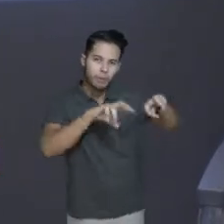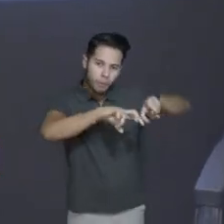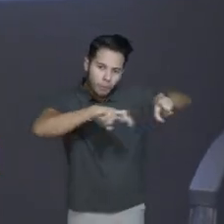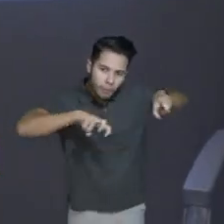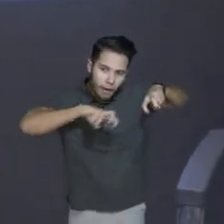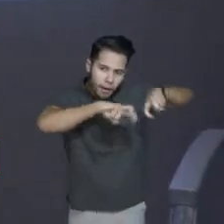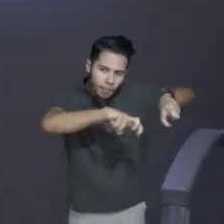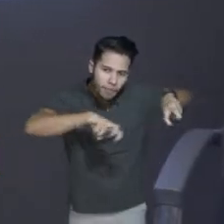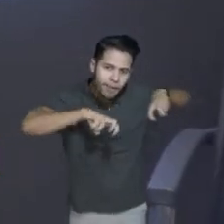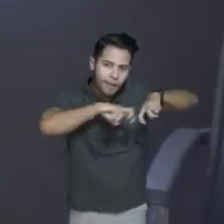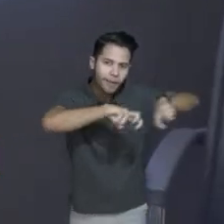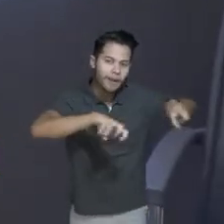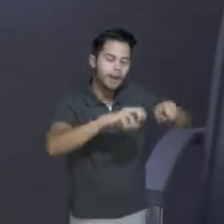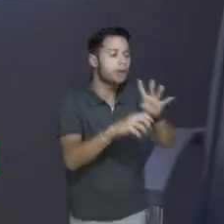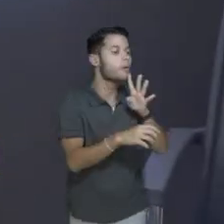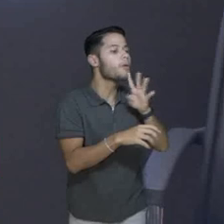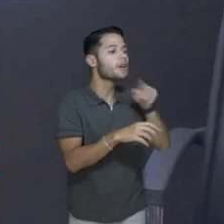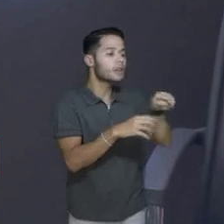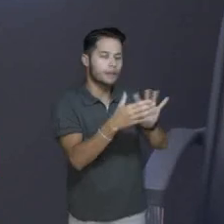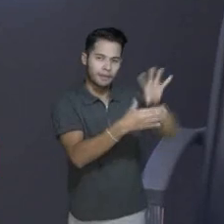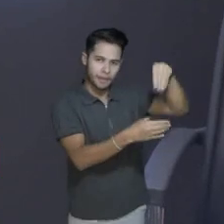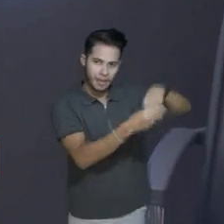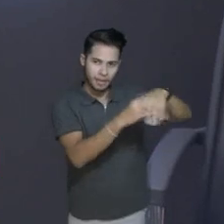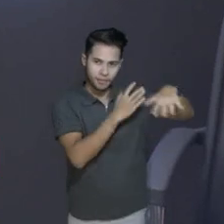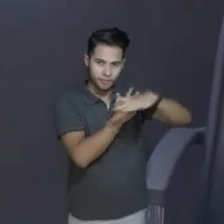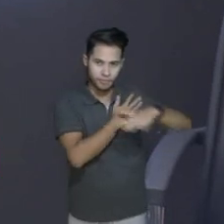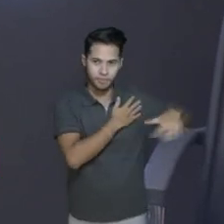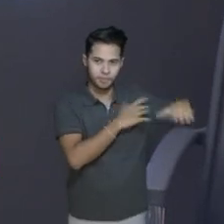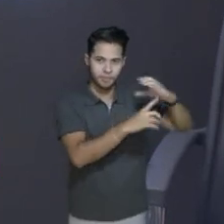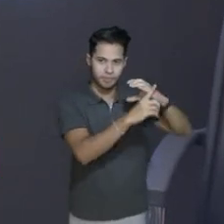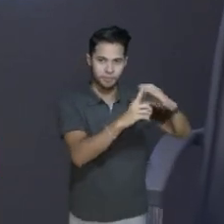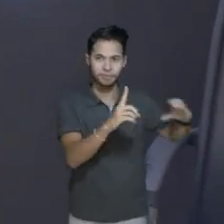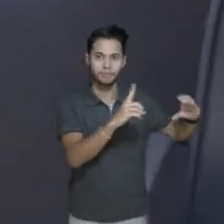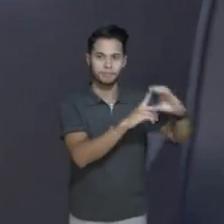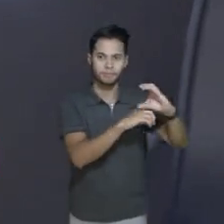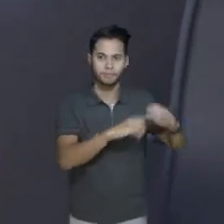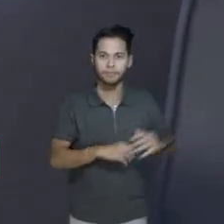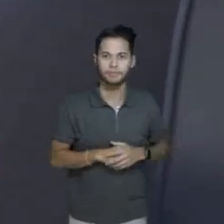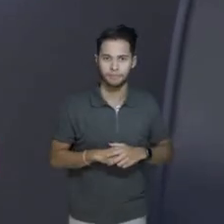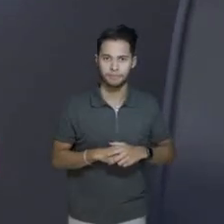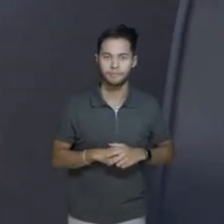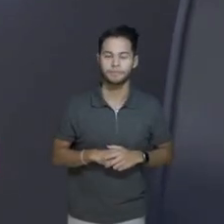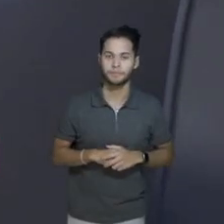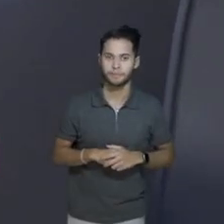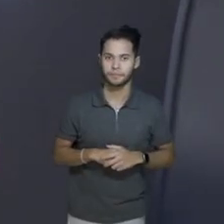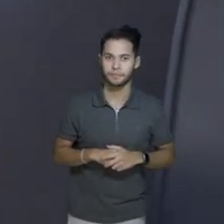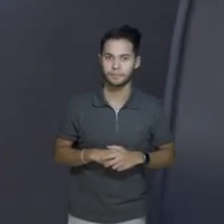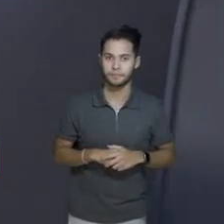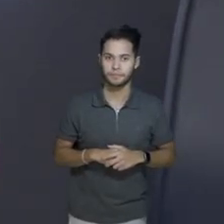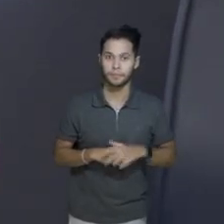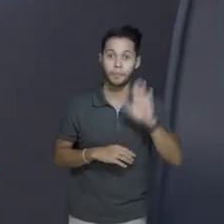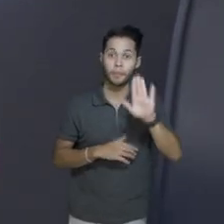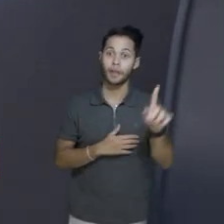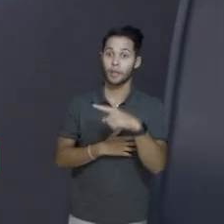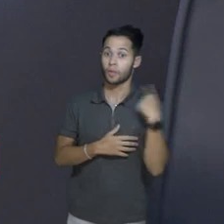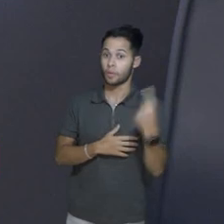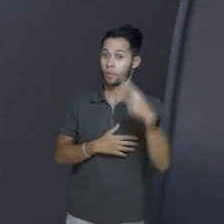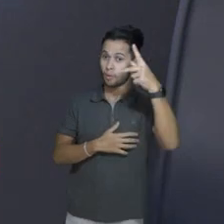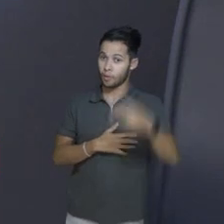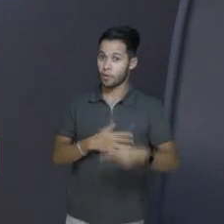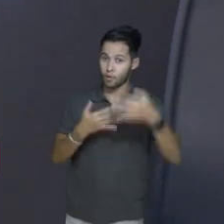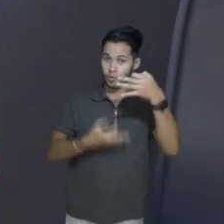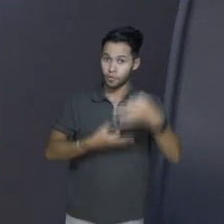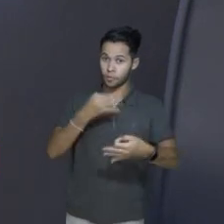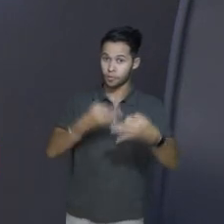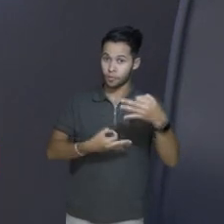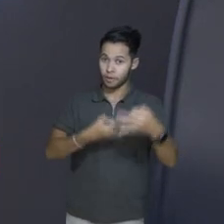desamparado pela sociedade que acaba reagindo dessa forma e a gente não tá aqui para julgar né A